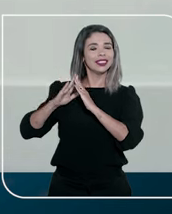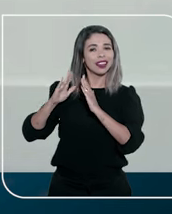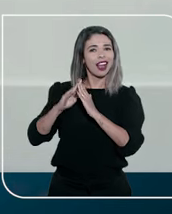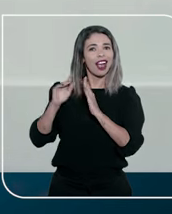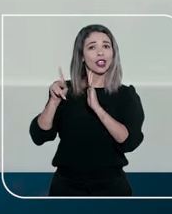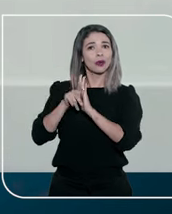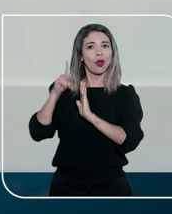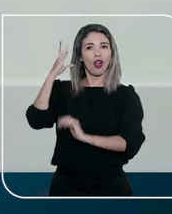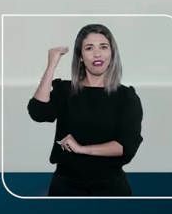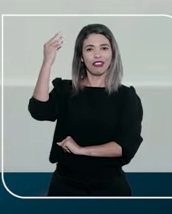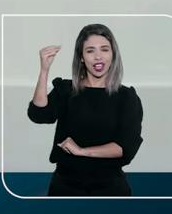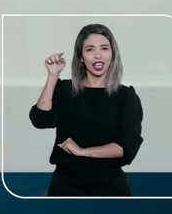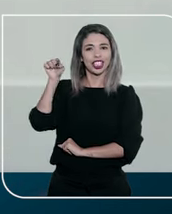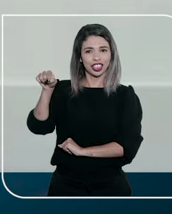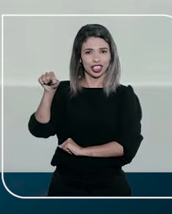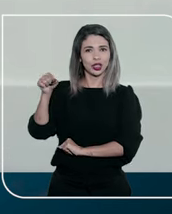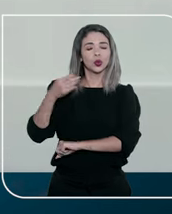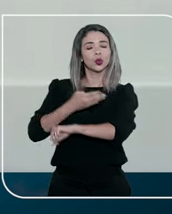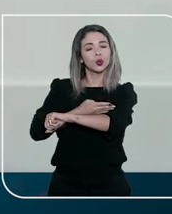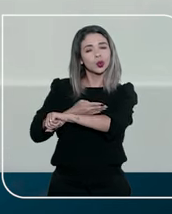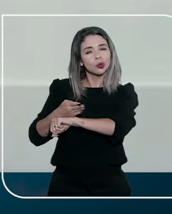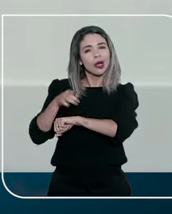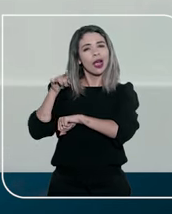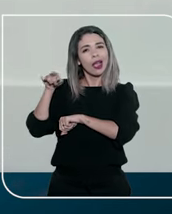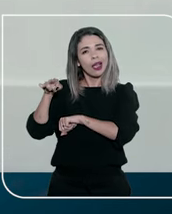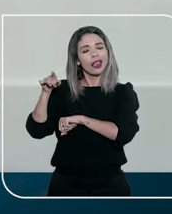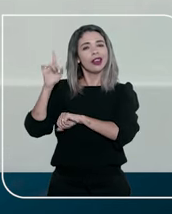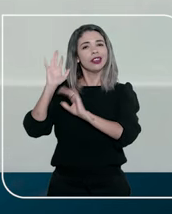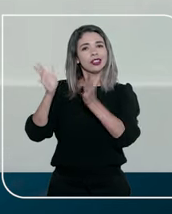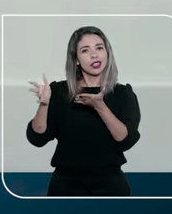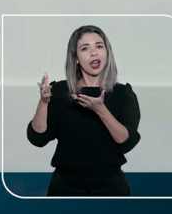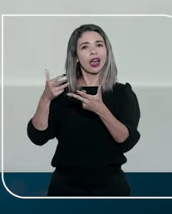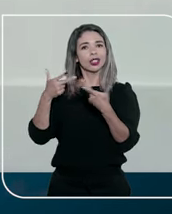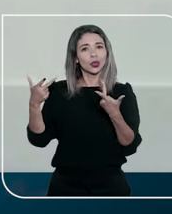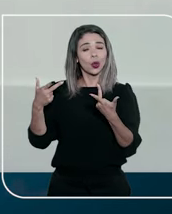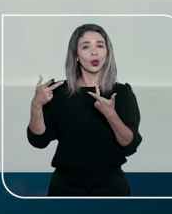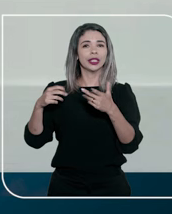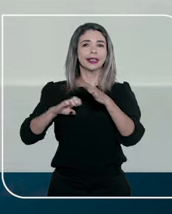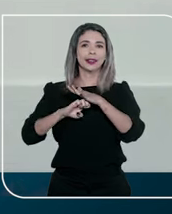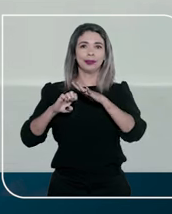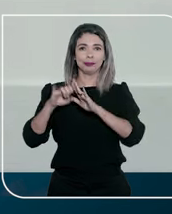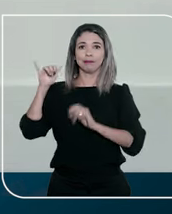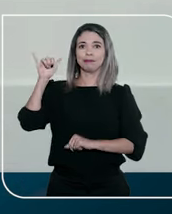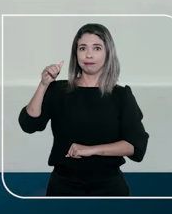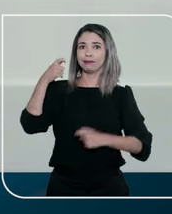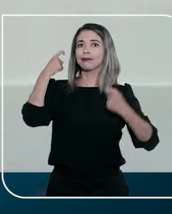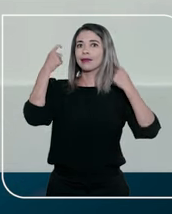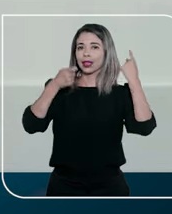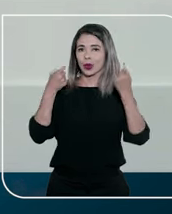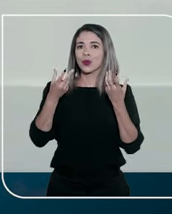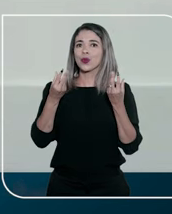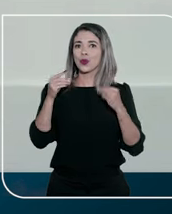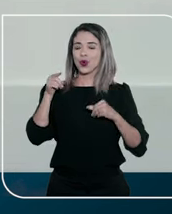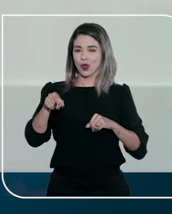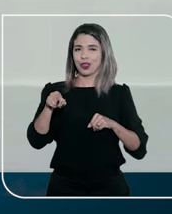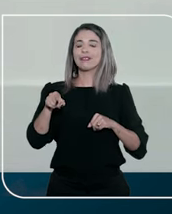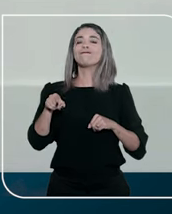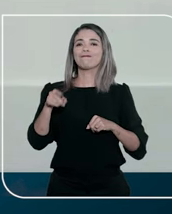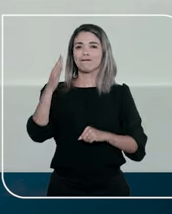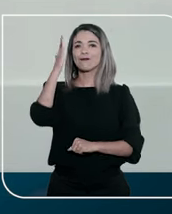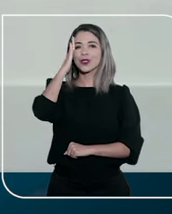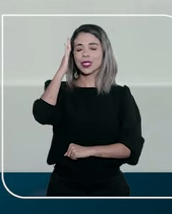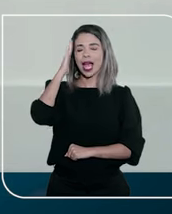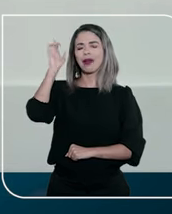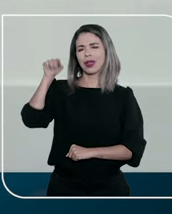né? Acostumá-lo a fazer. Para as companhias aéreas é uma preocupação muito grande. Nós sabemos, é um membro da família, é